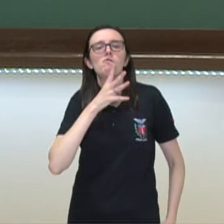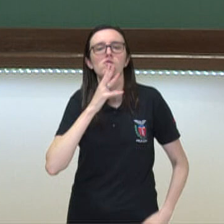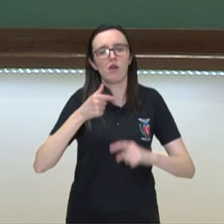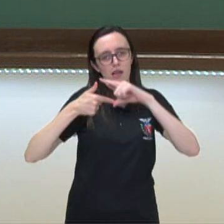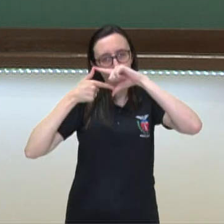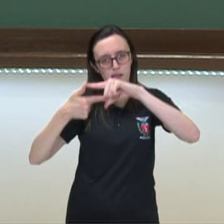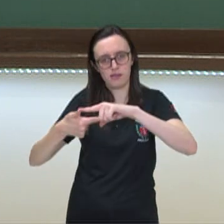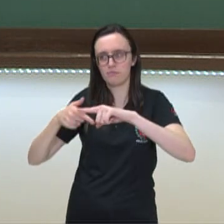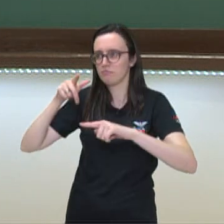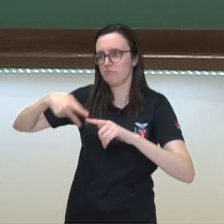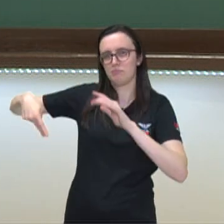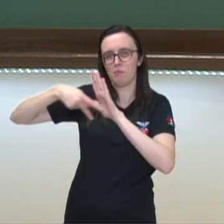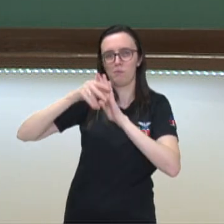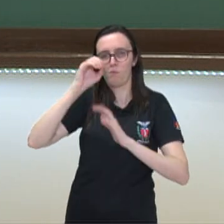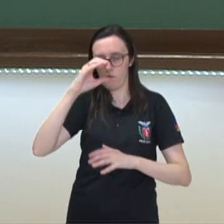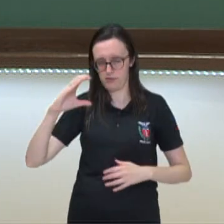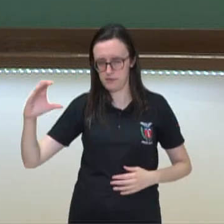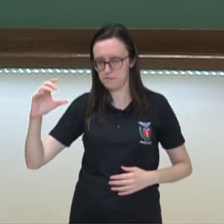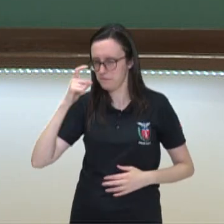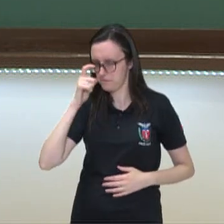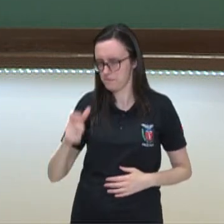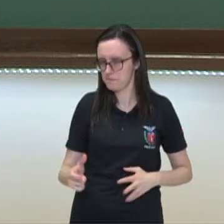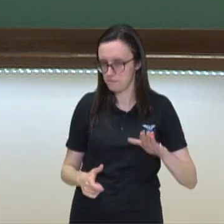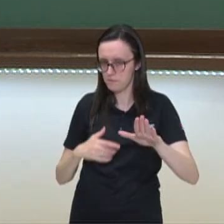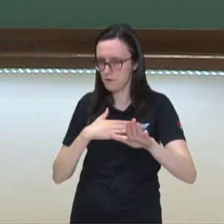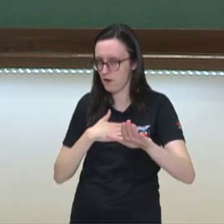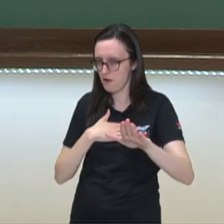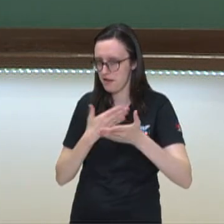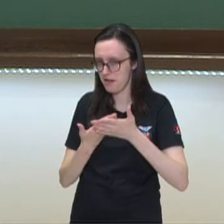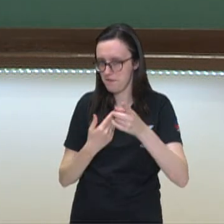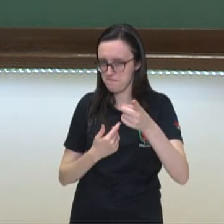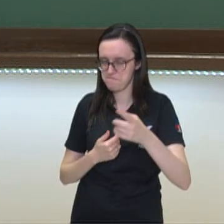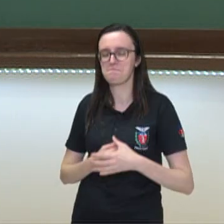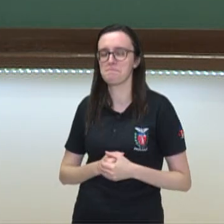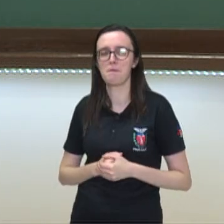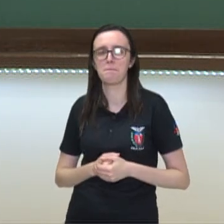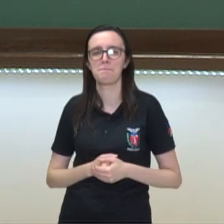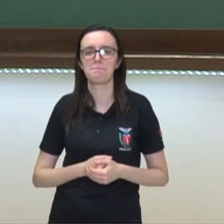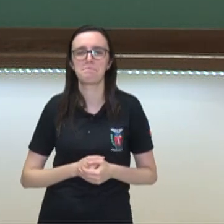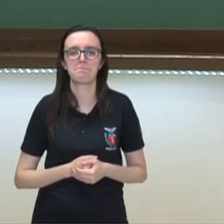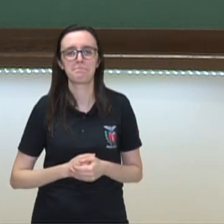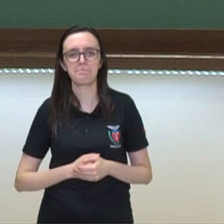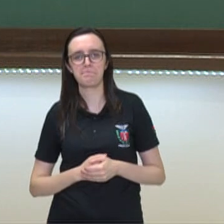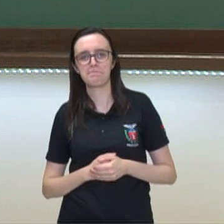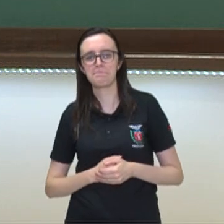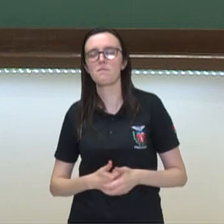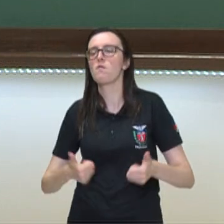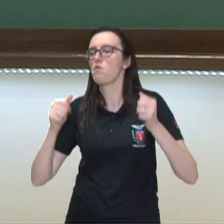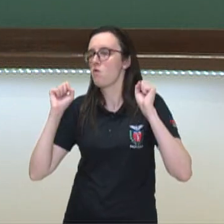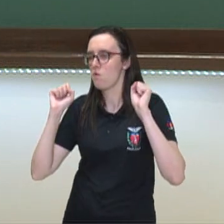tradição ocidental. Interessante, né? Estão gostando dessa aula? Bom, falamos tudo isso do